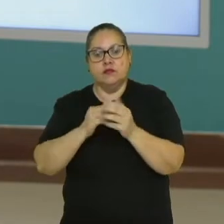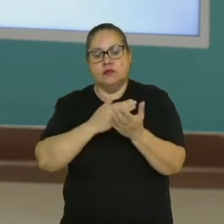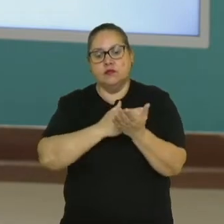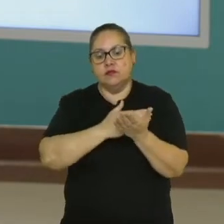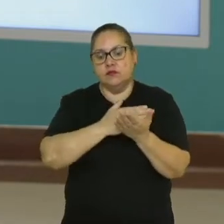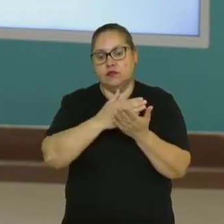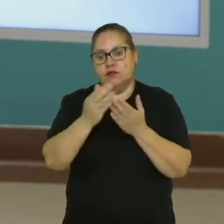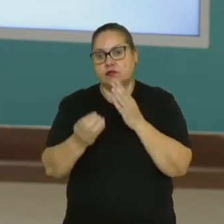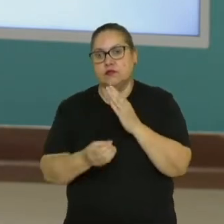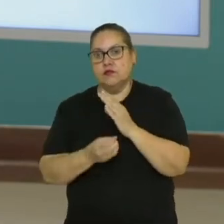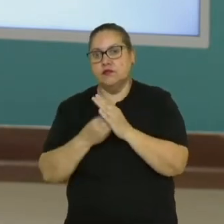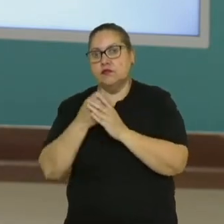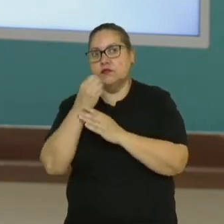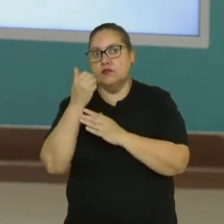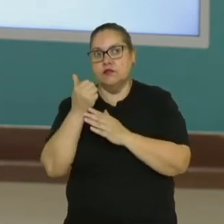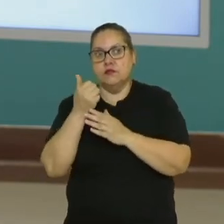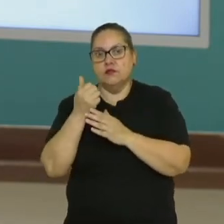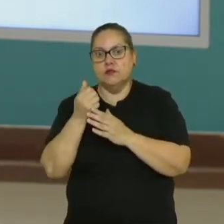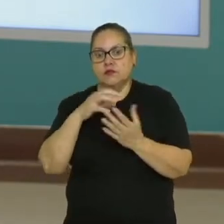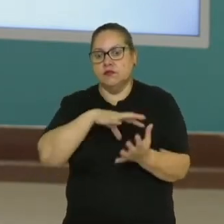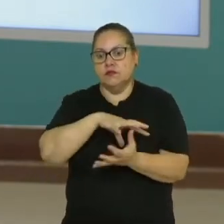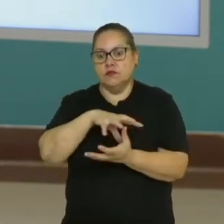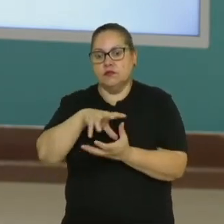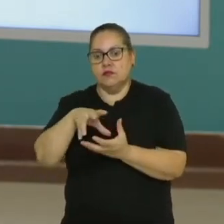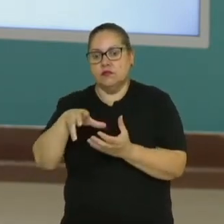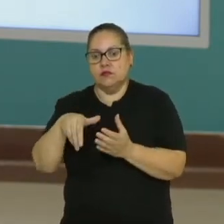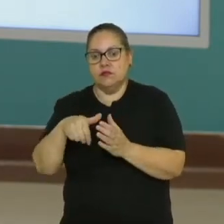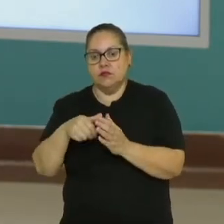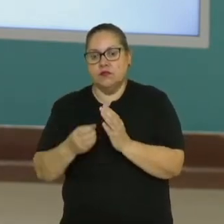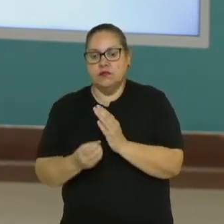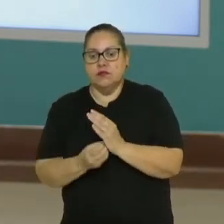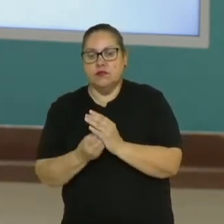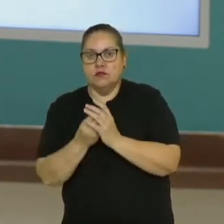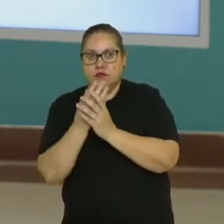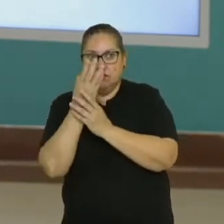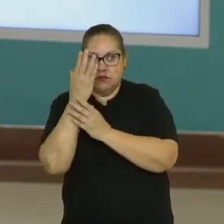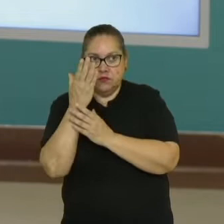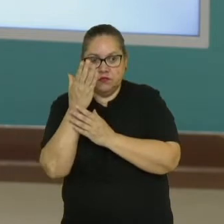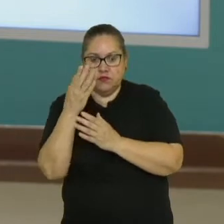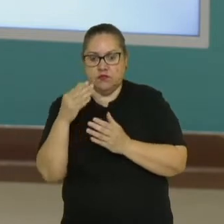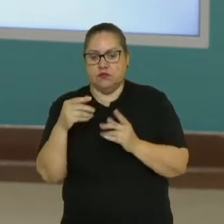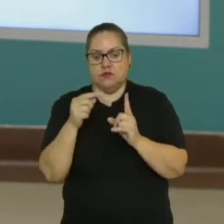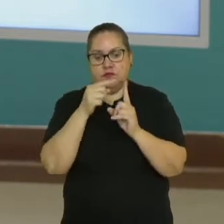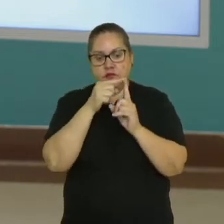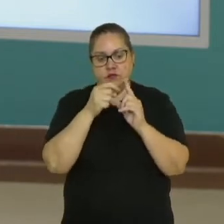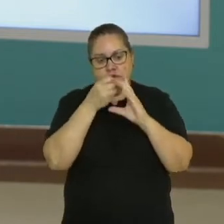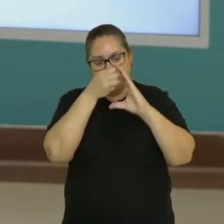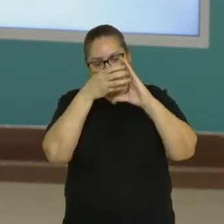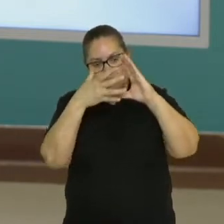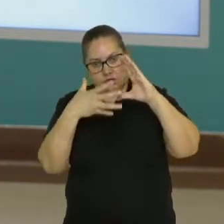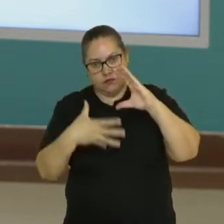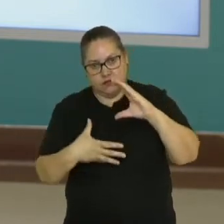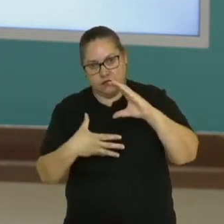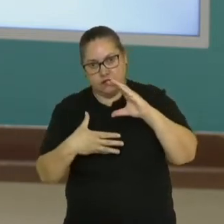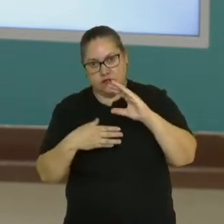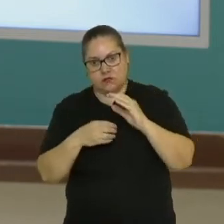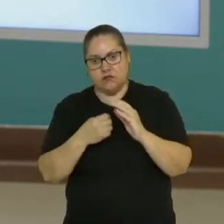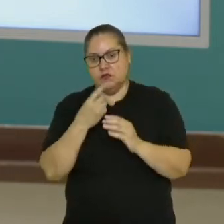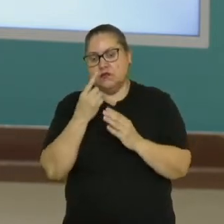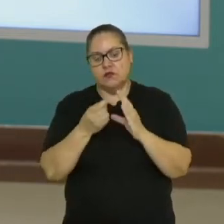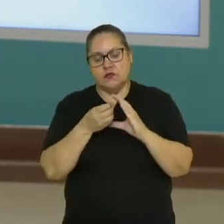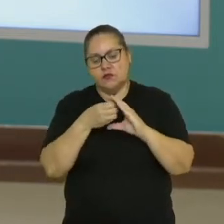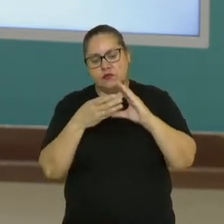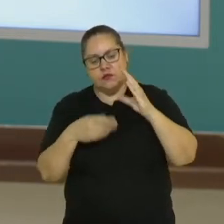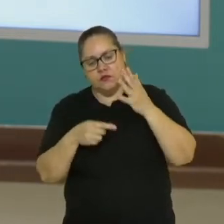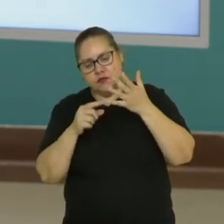sua formação. Então, quando o nosso planeta originou, ele tinha algumas características. E é uma característica do